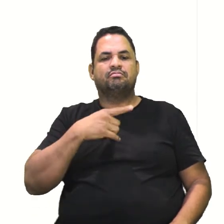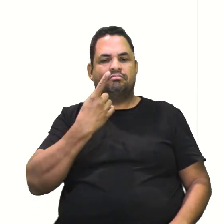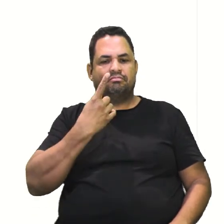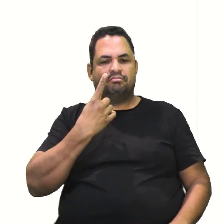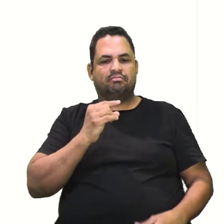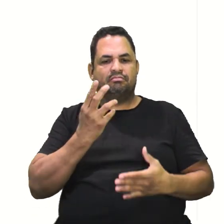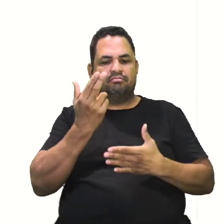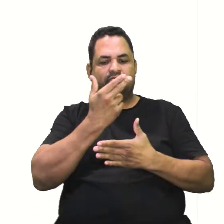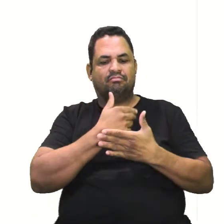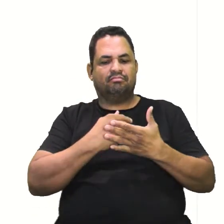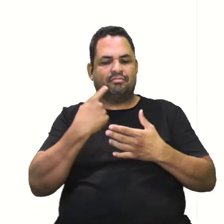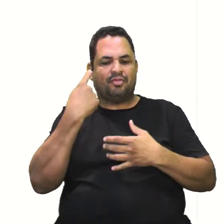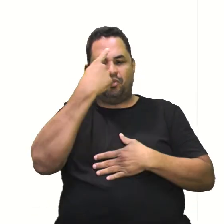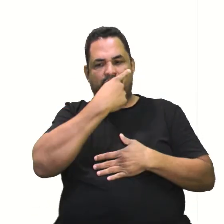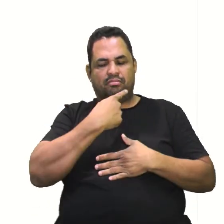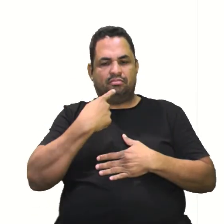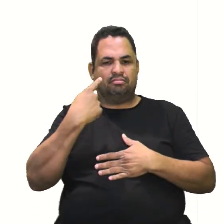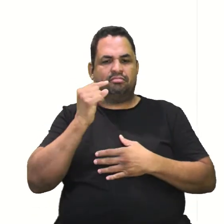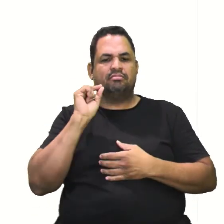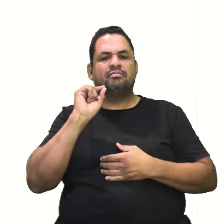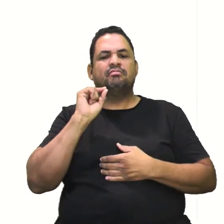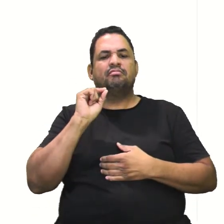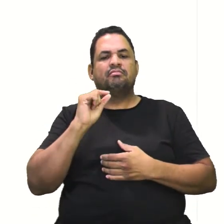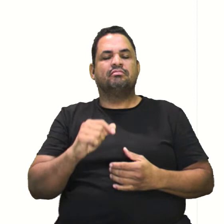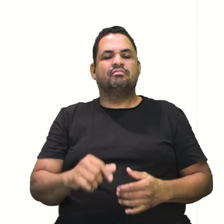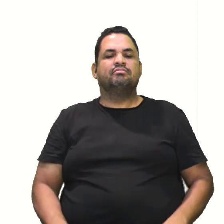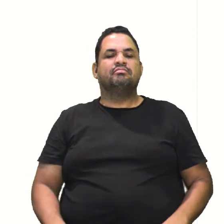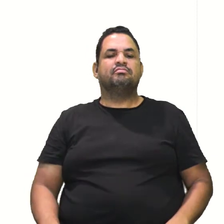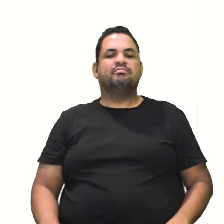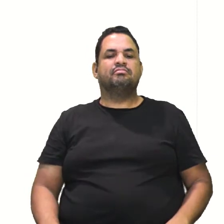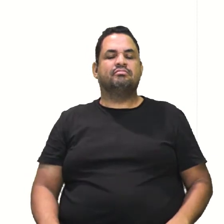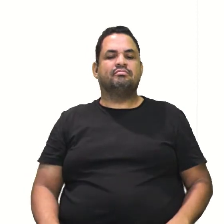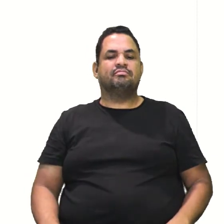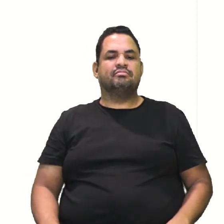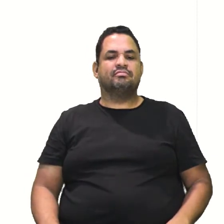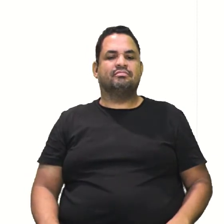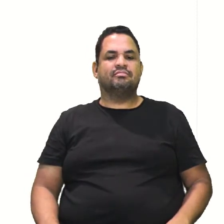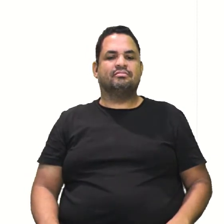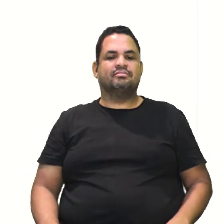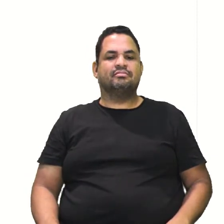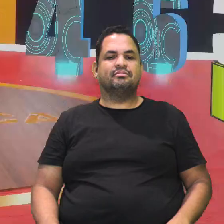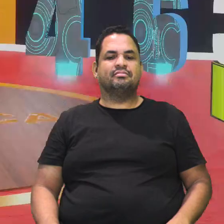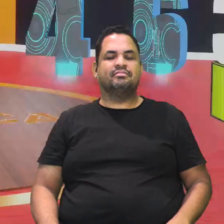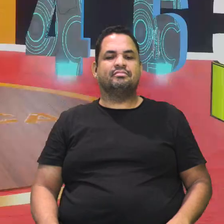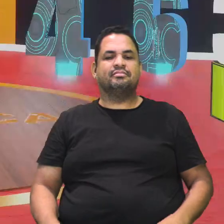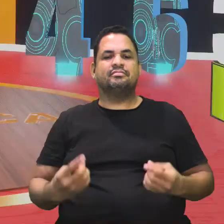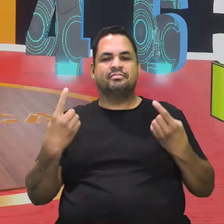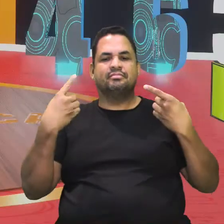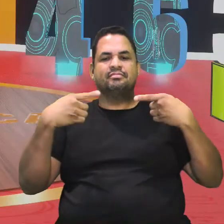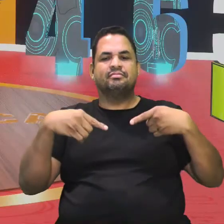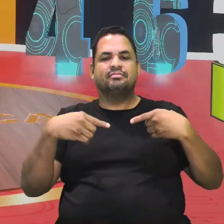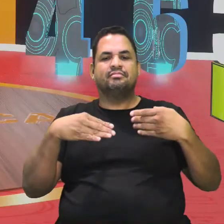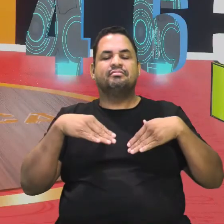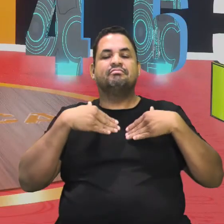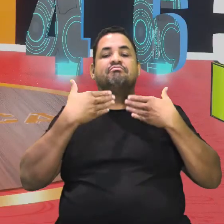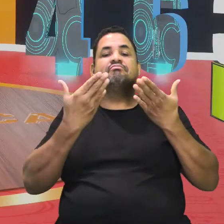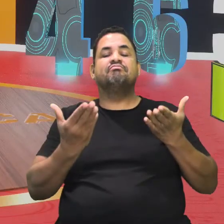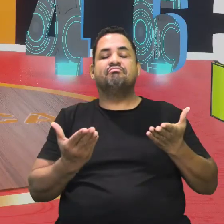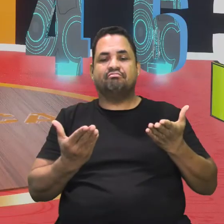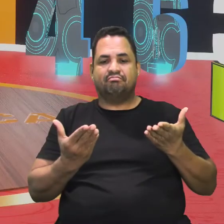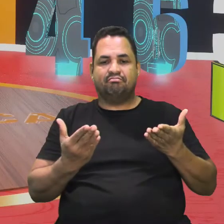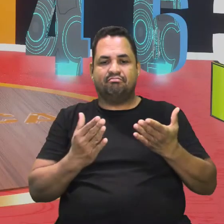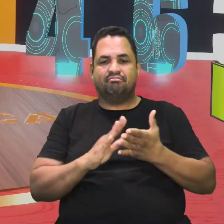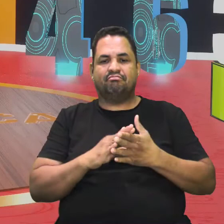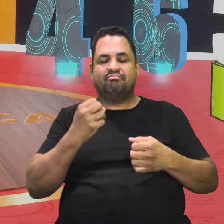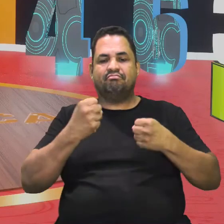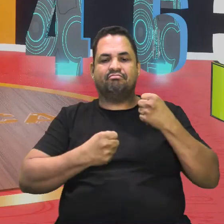aqui, né? E esse emoji nos diz o que é o nosso desafio, né? Que carro tem que descobrir